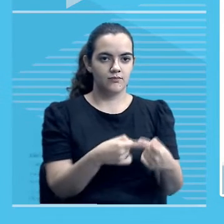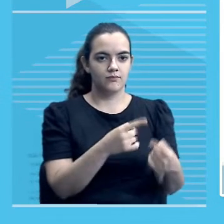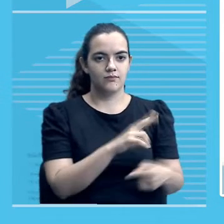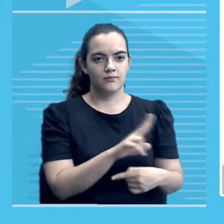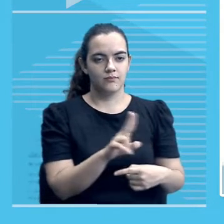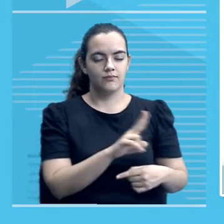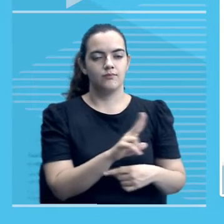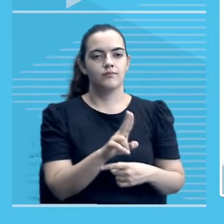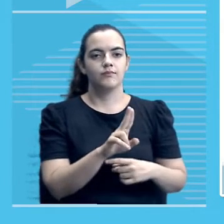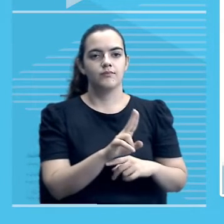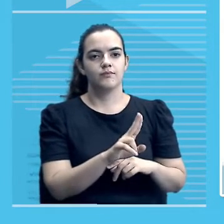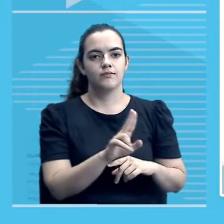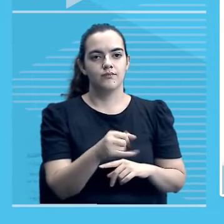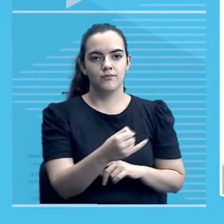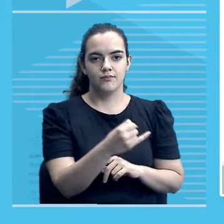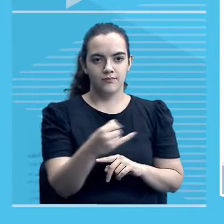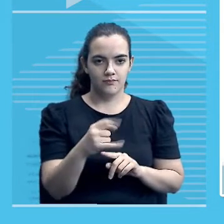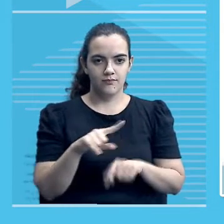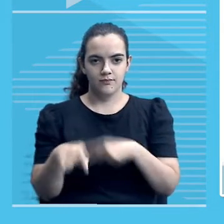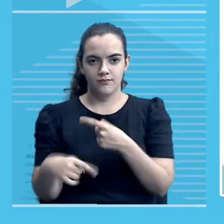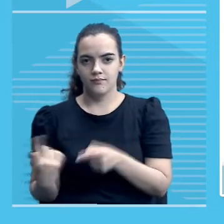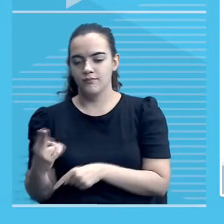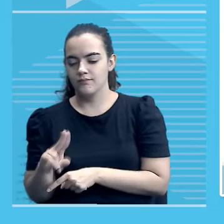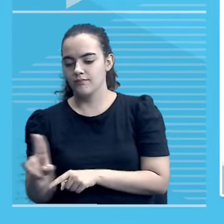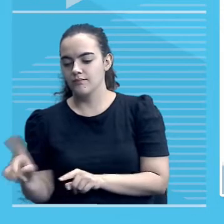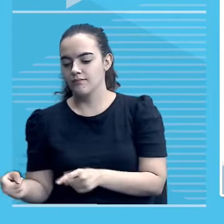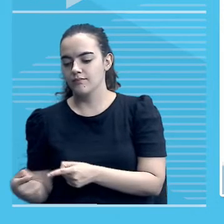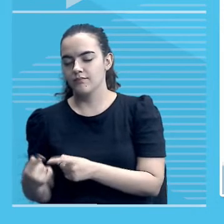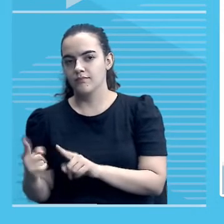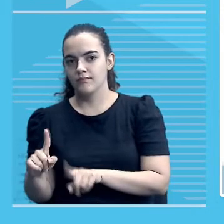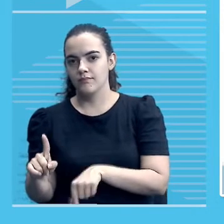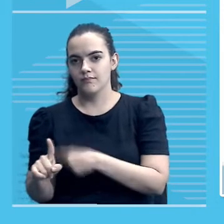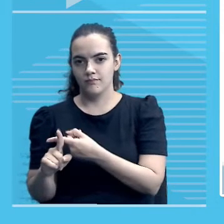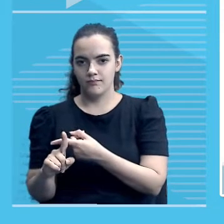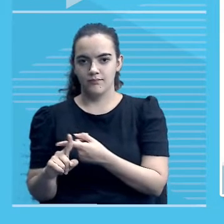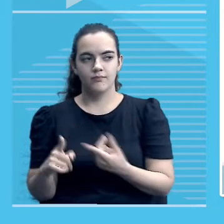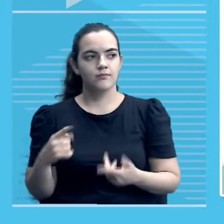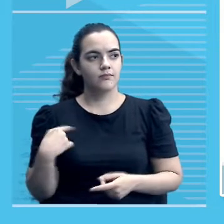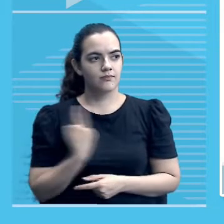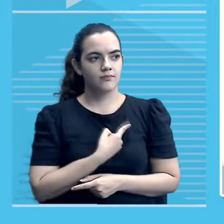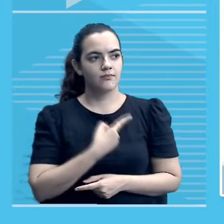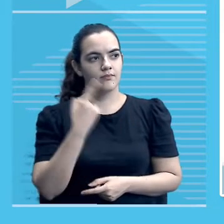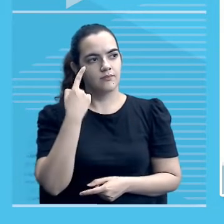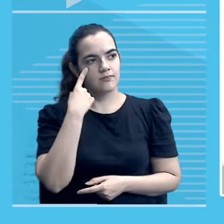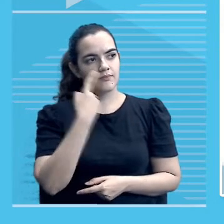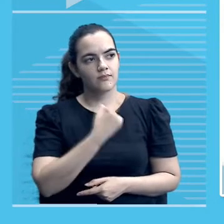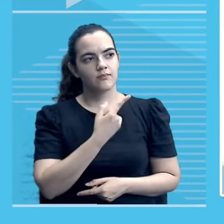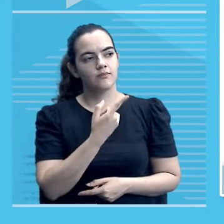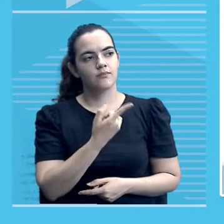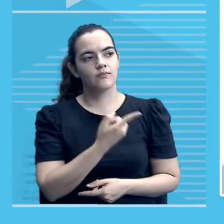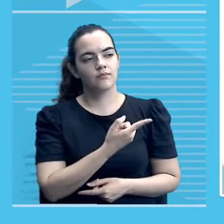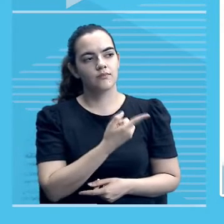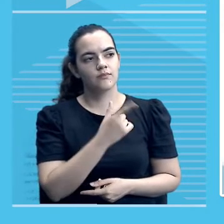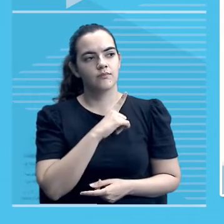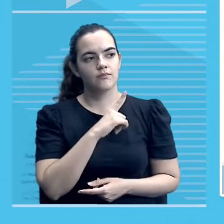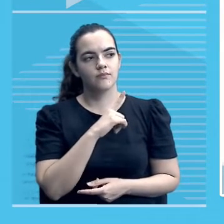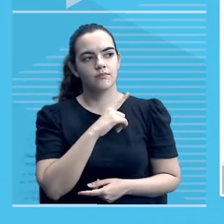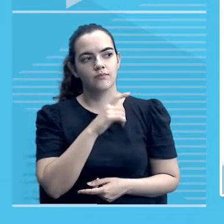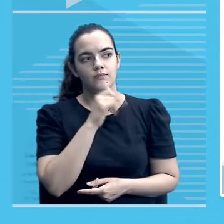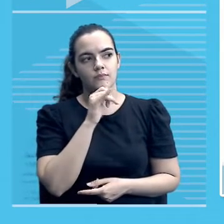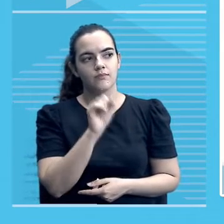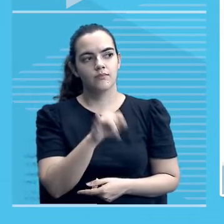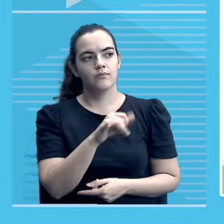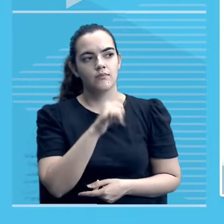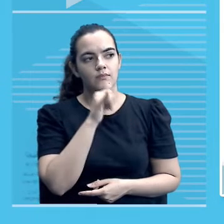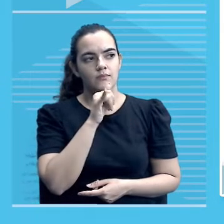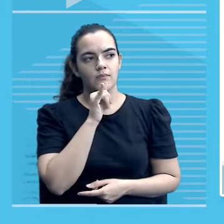cozinha. Que é o sal de cozinha, perfeito? Mas nós vamos fazer também a nomenclatura dos sais que apresentam duas valências, como esse do ferro